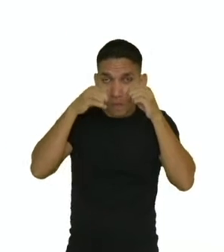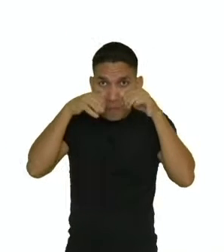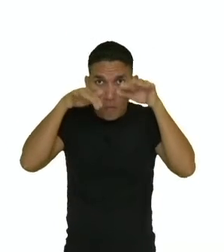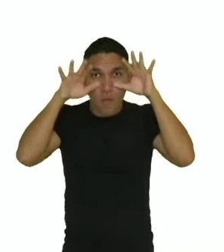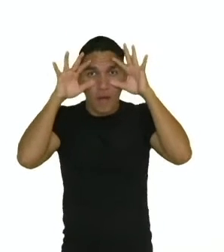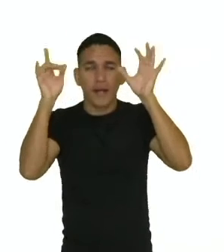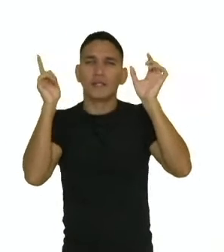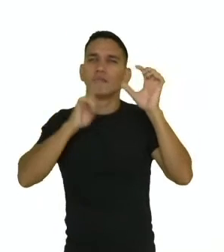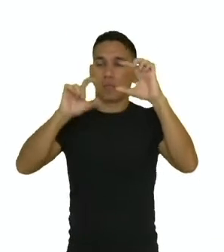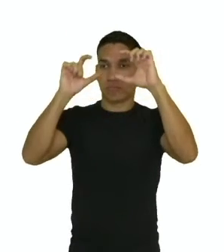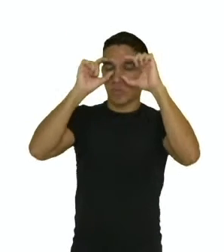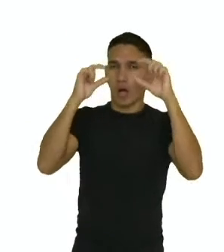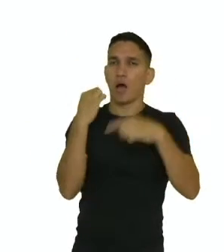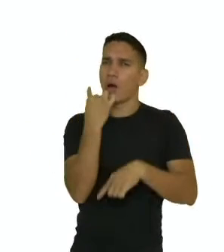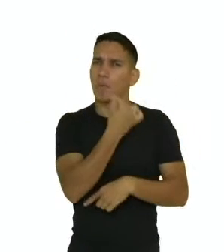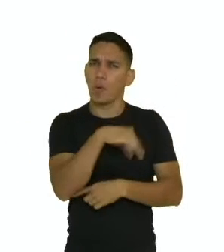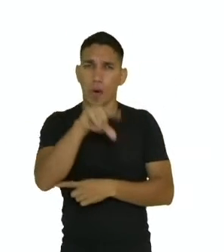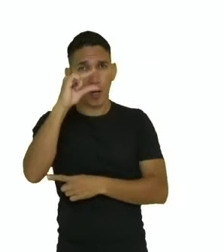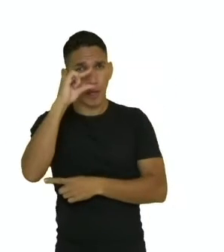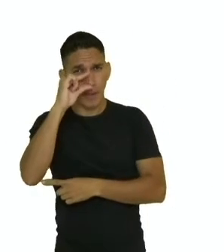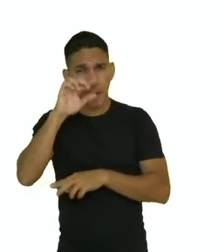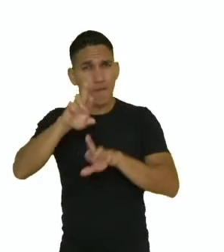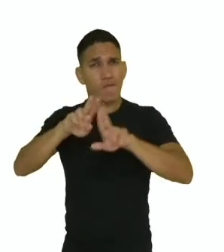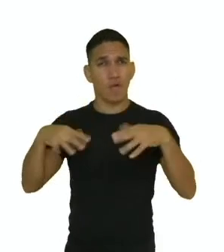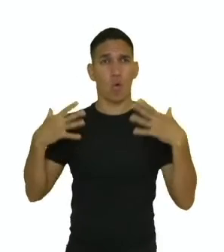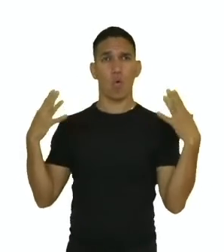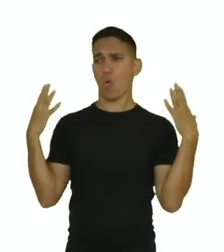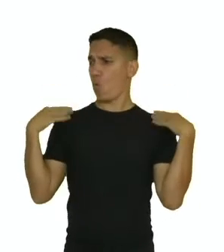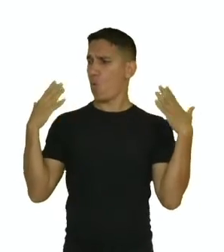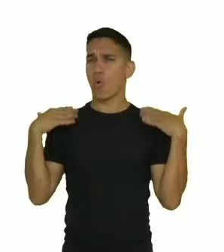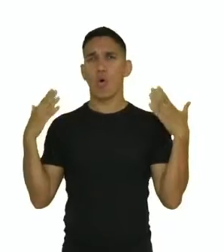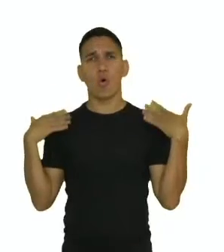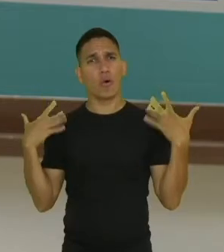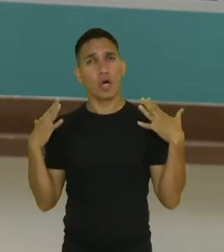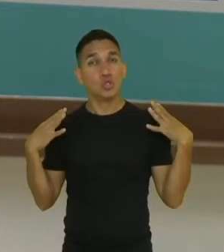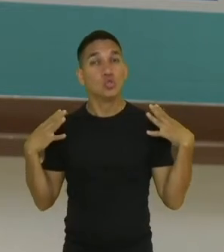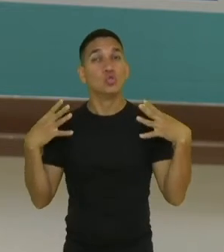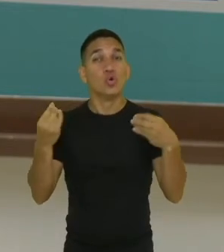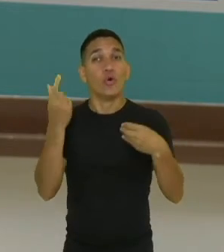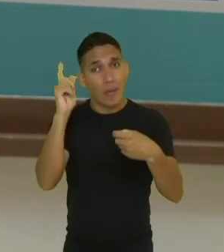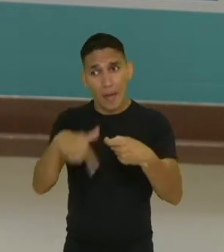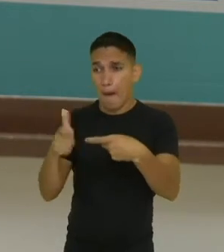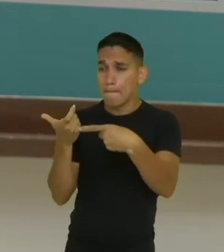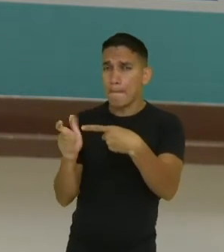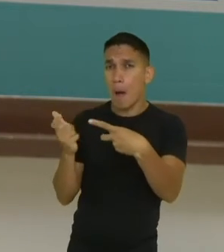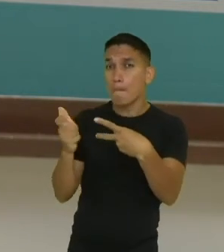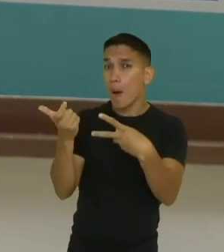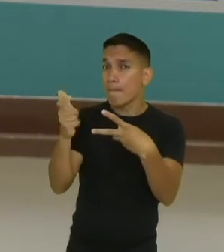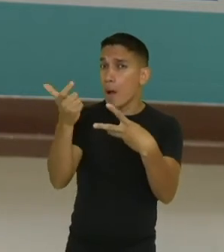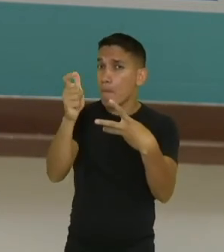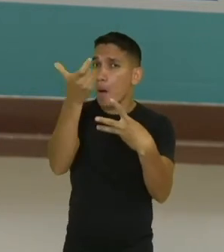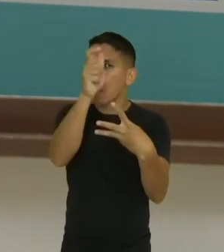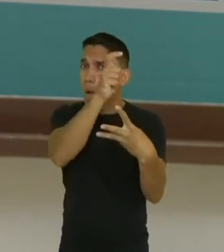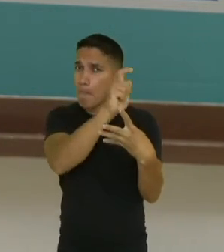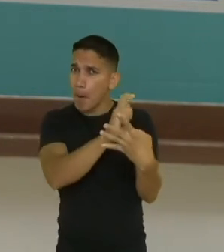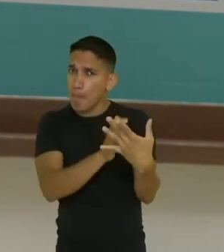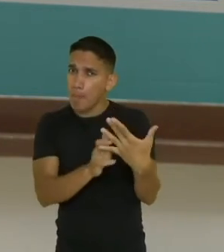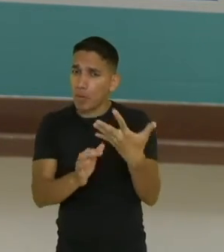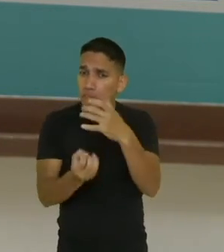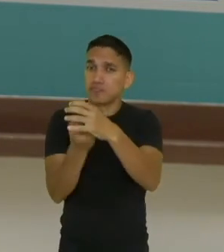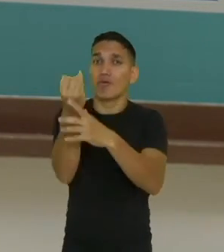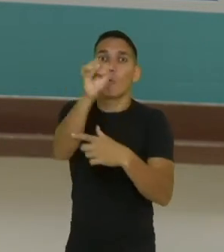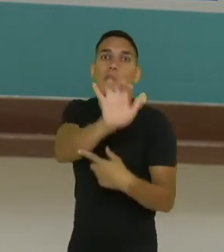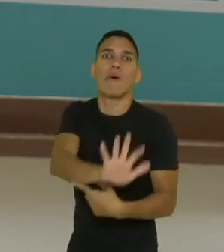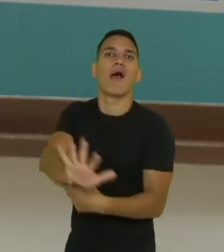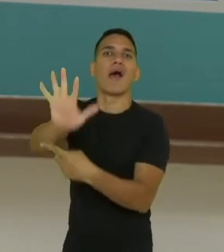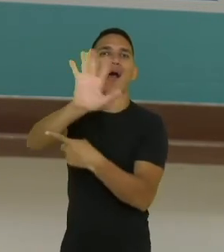o óculos, a boca, o nariz, os ombros. Tudo isso aqui são palavras compondo o